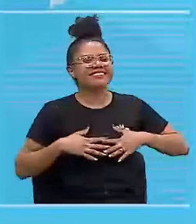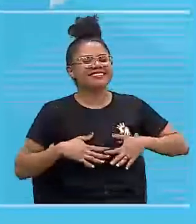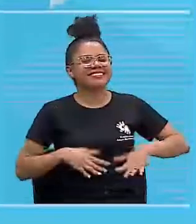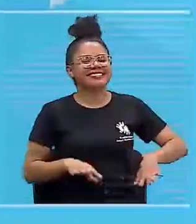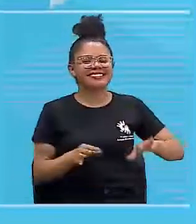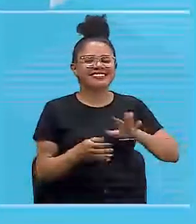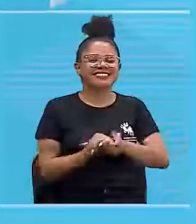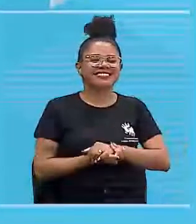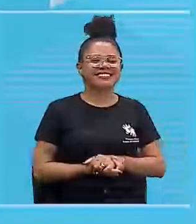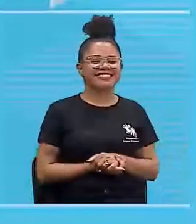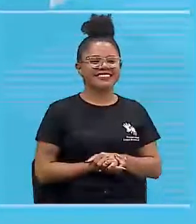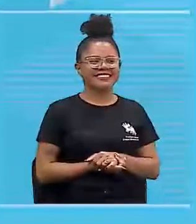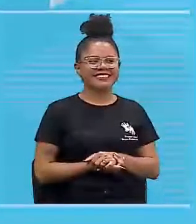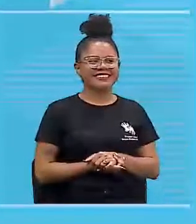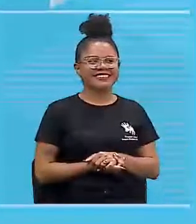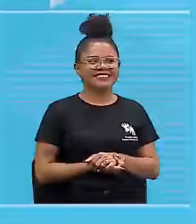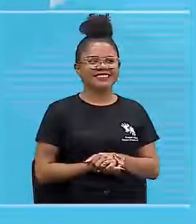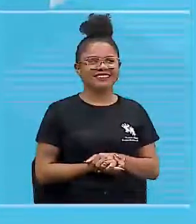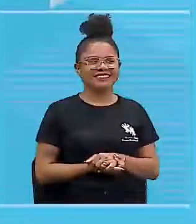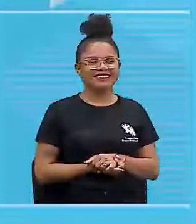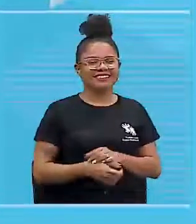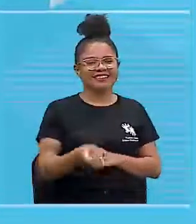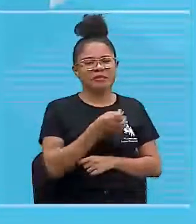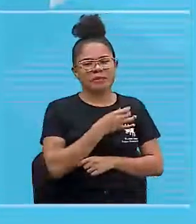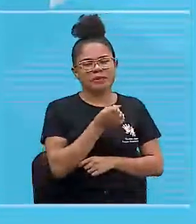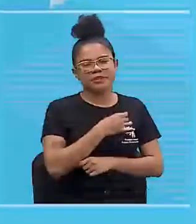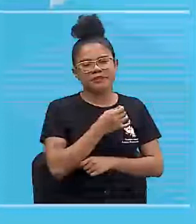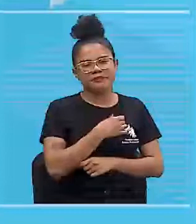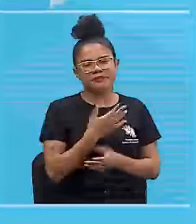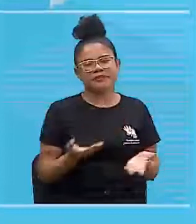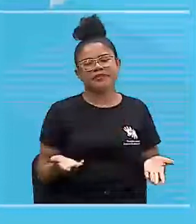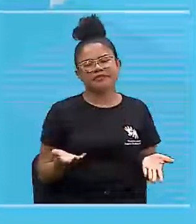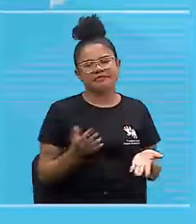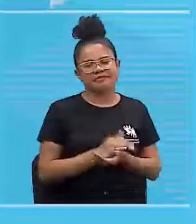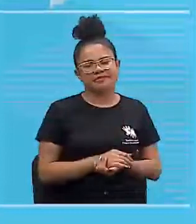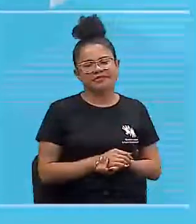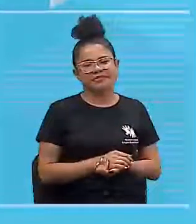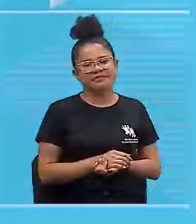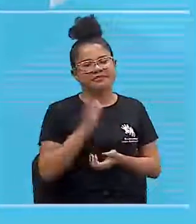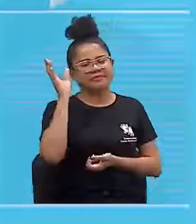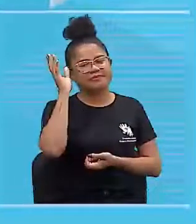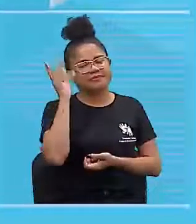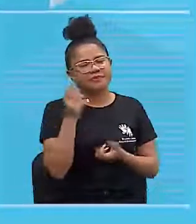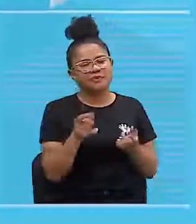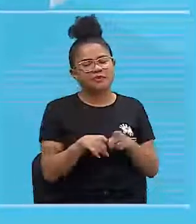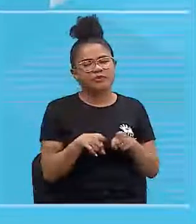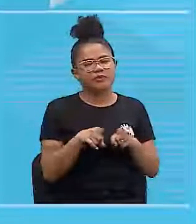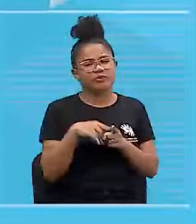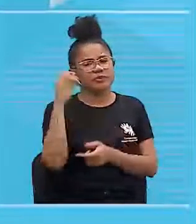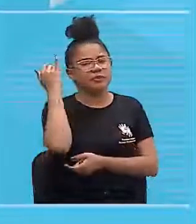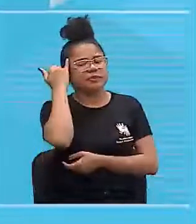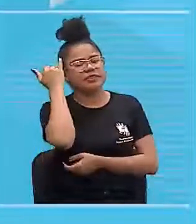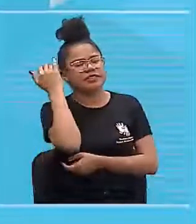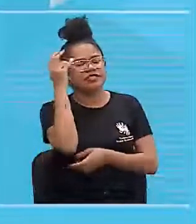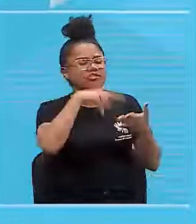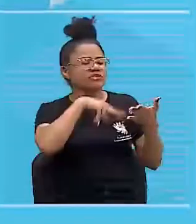calma eu sou morro de preguiça de ler pode ser verme isso pode ser